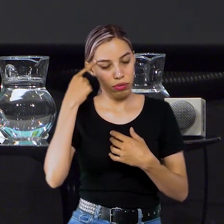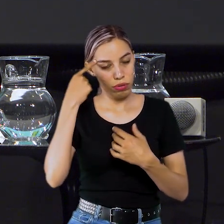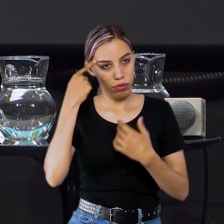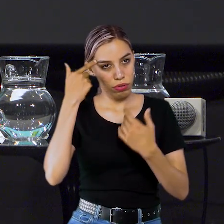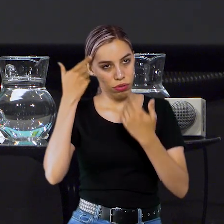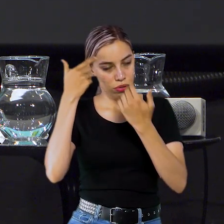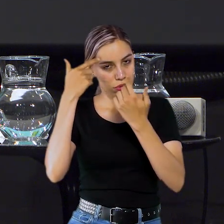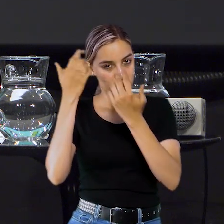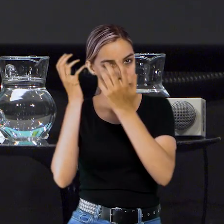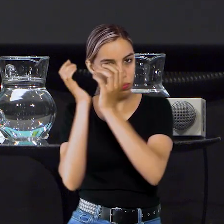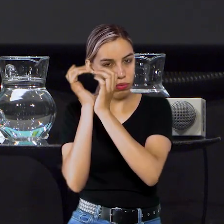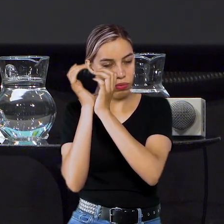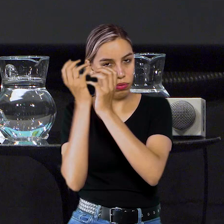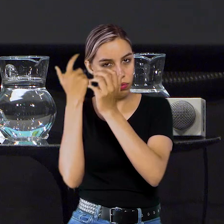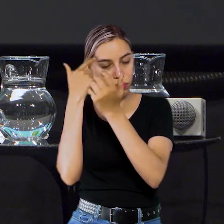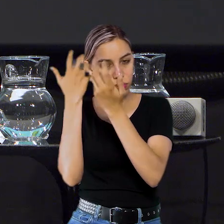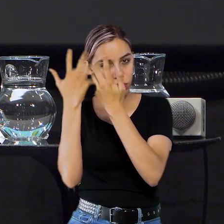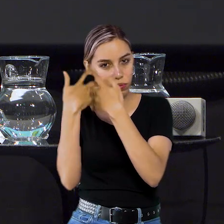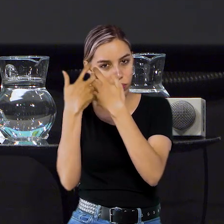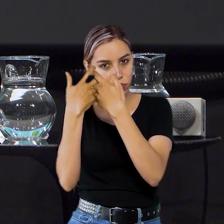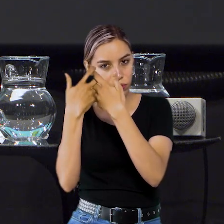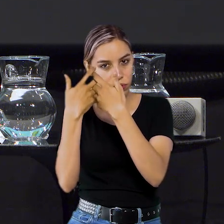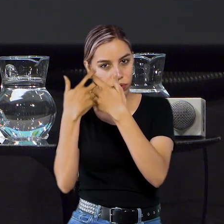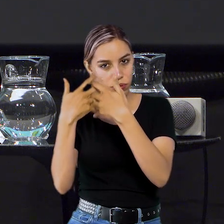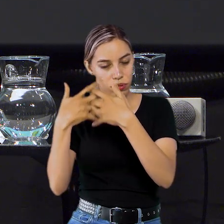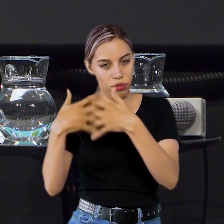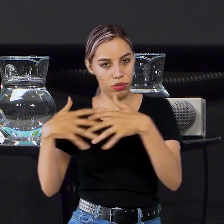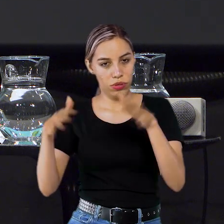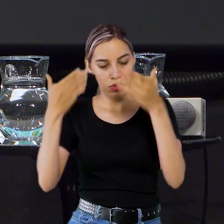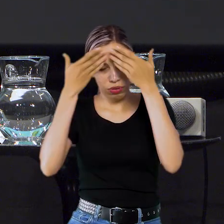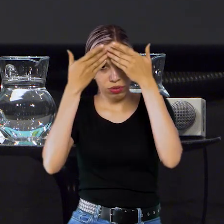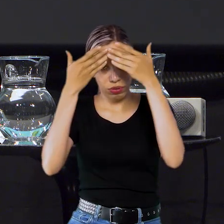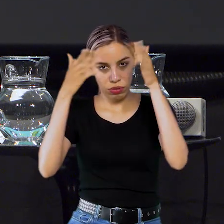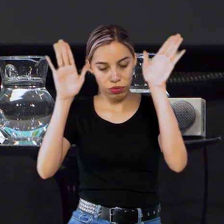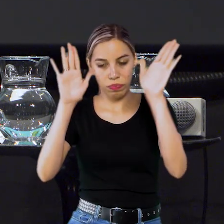literatura guarani não é escrita.